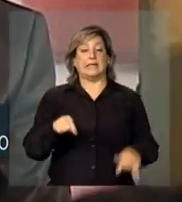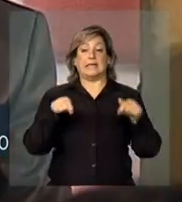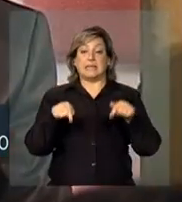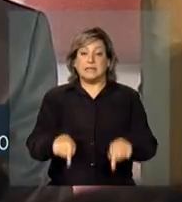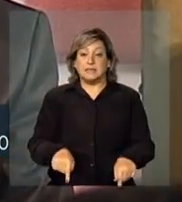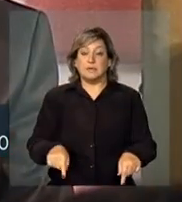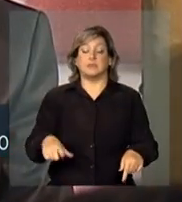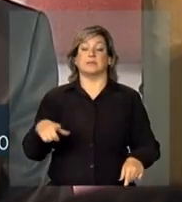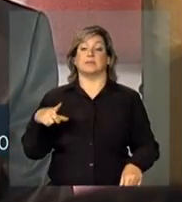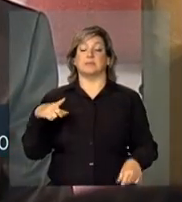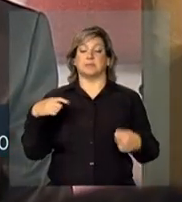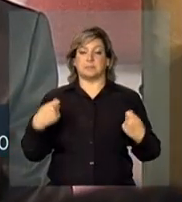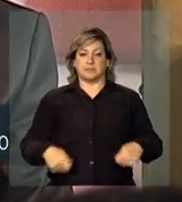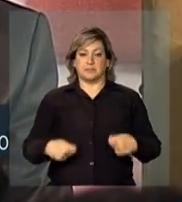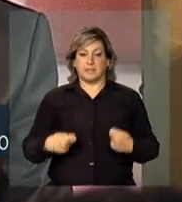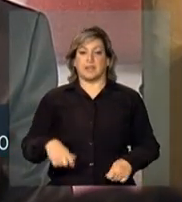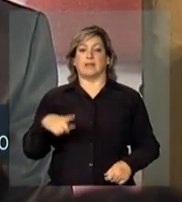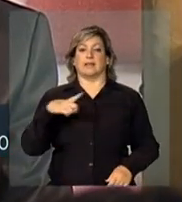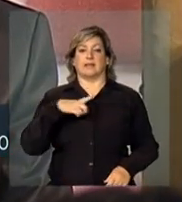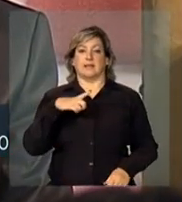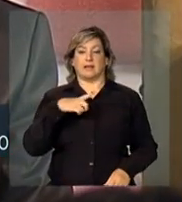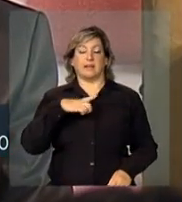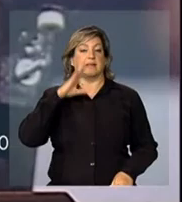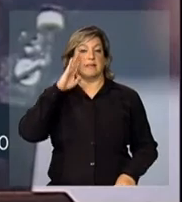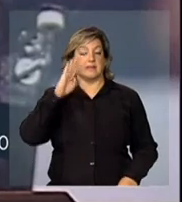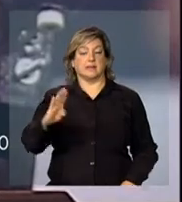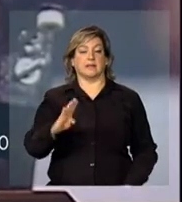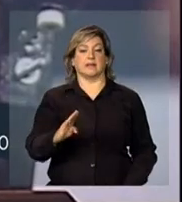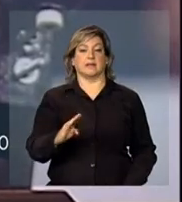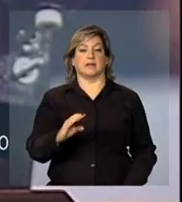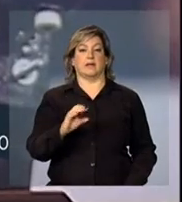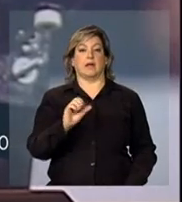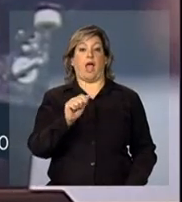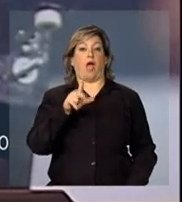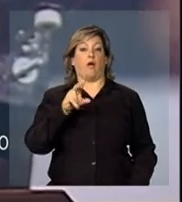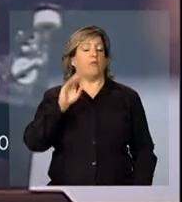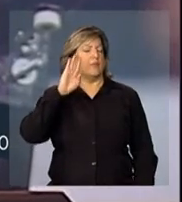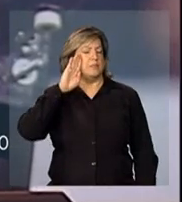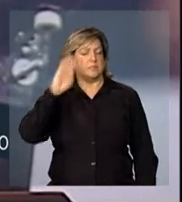tem ainda mais um objetivo fundamental